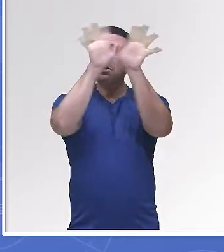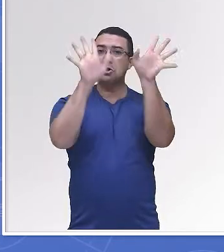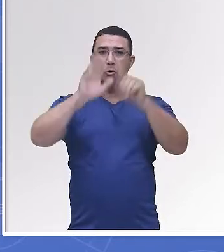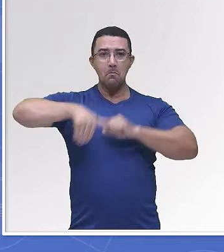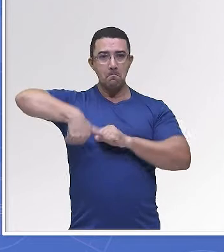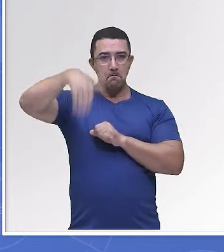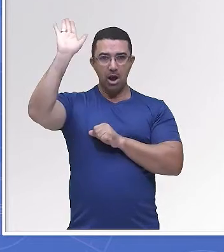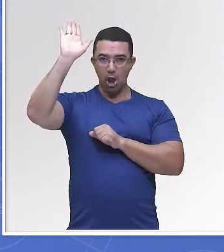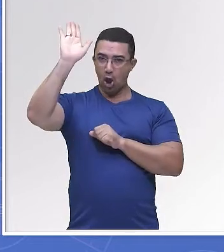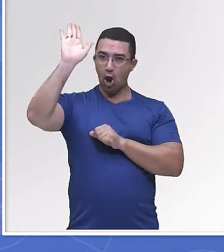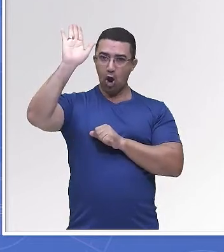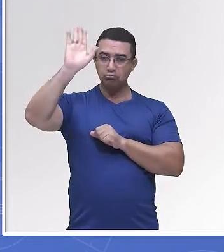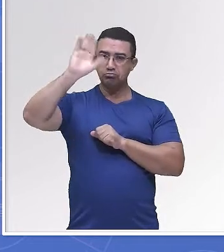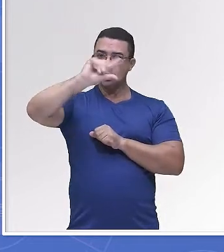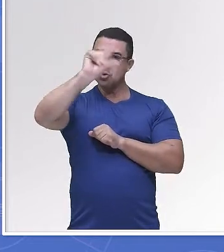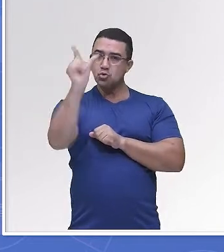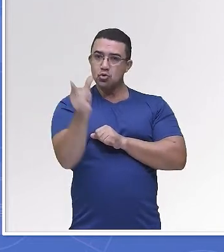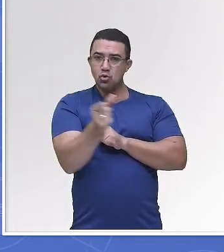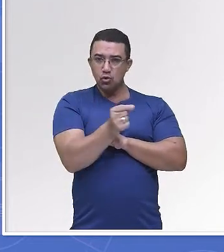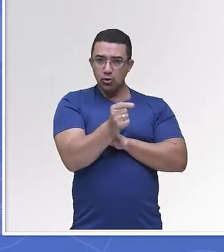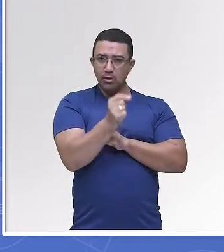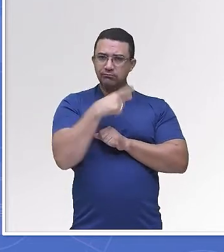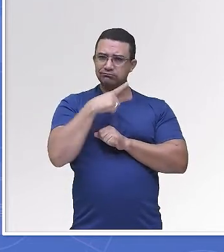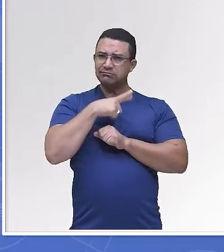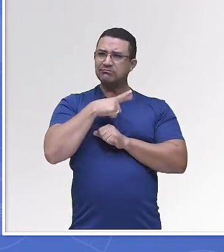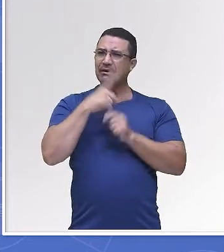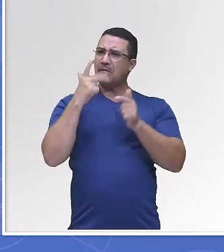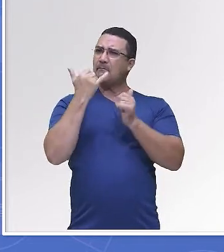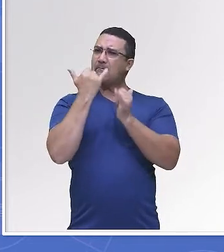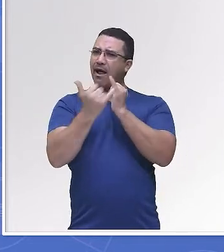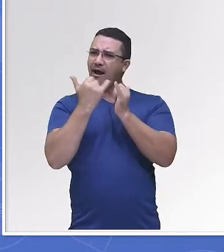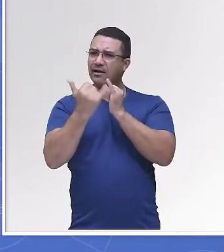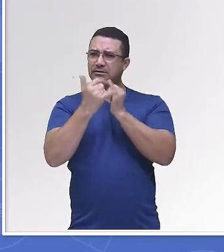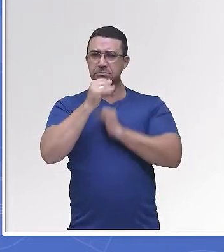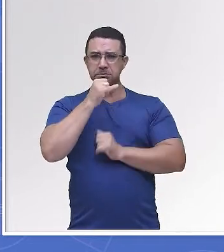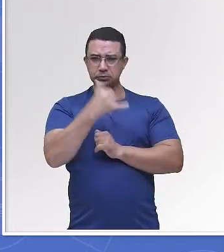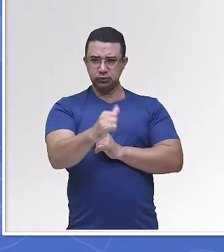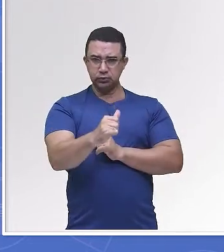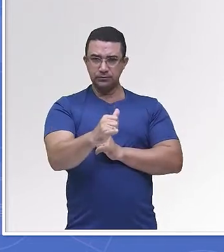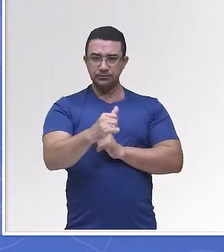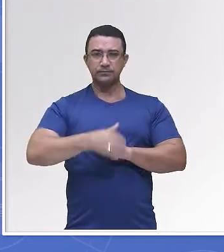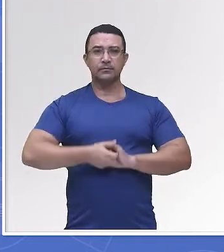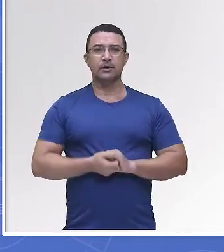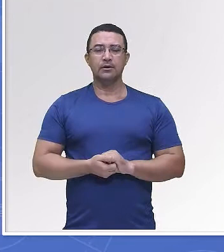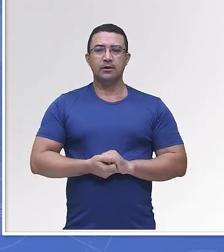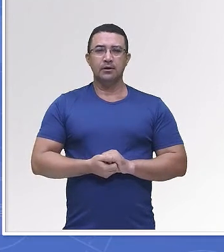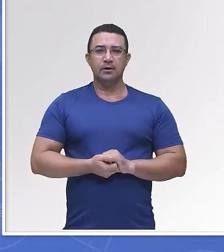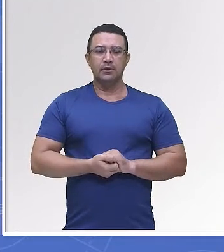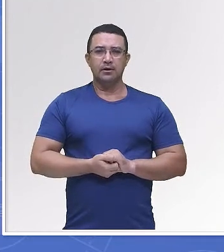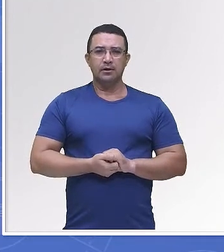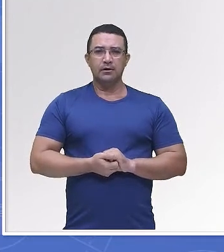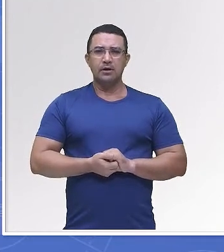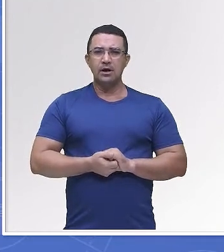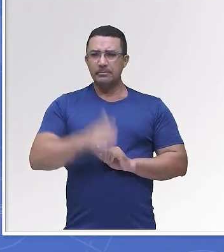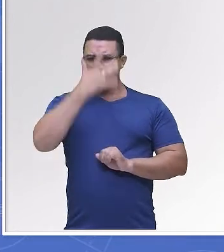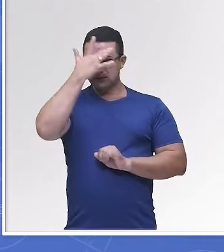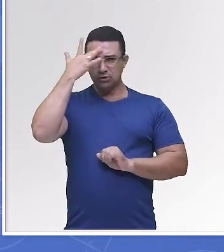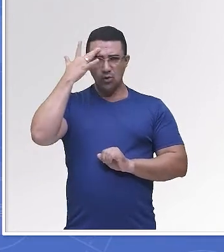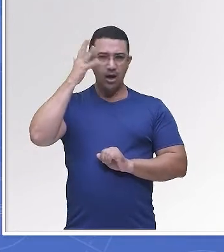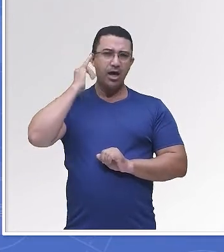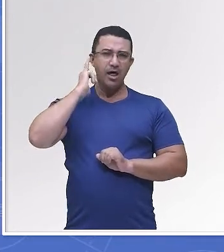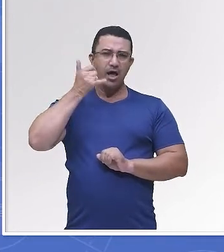evidenciando uma origem elétrica. Claramente nesse trecho aqui, Quem narra este texto